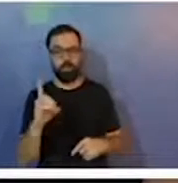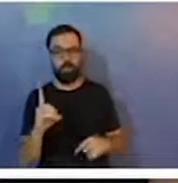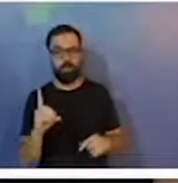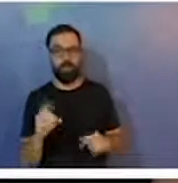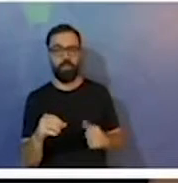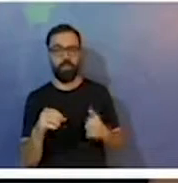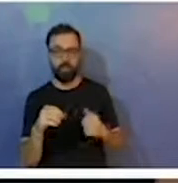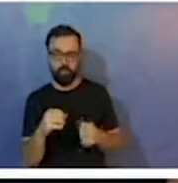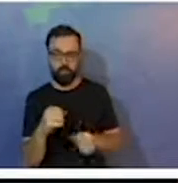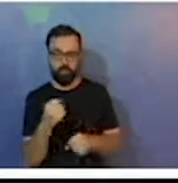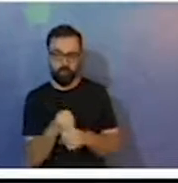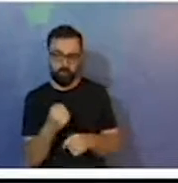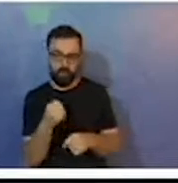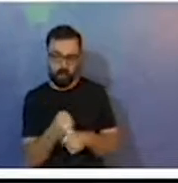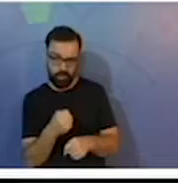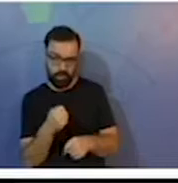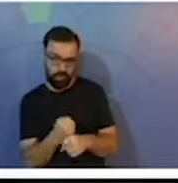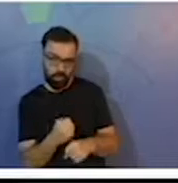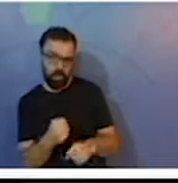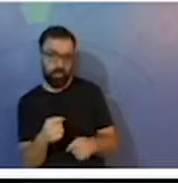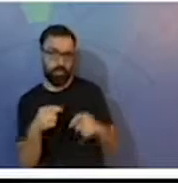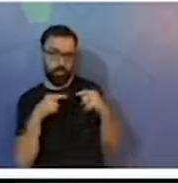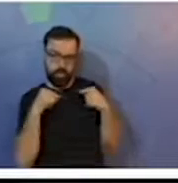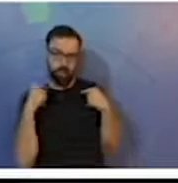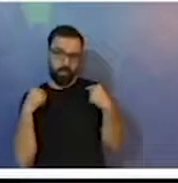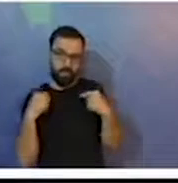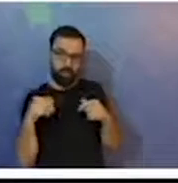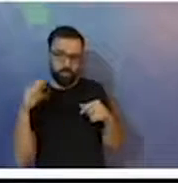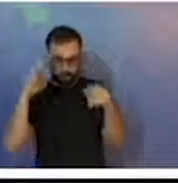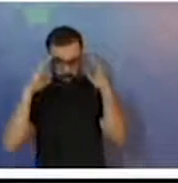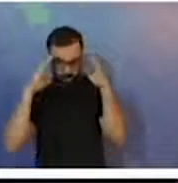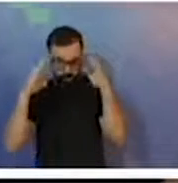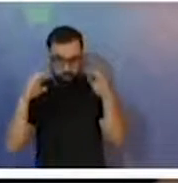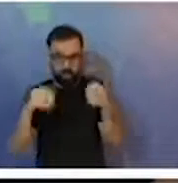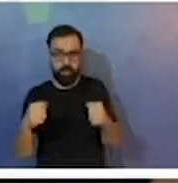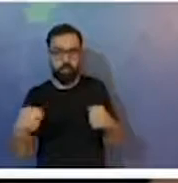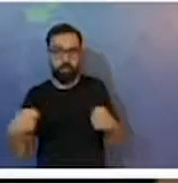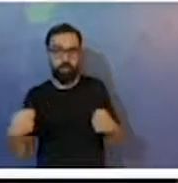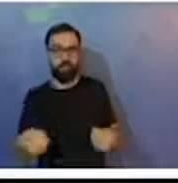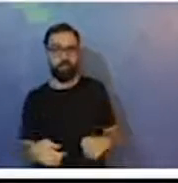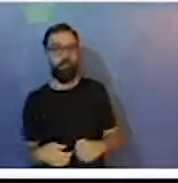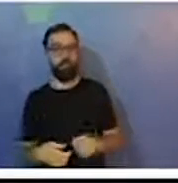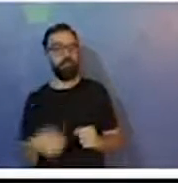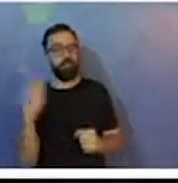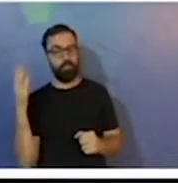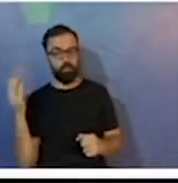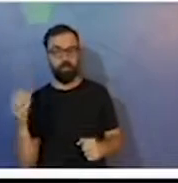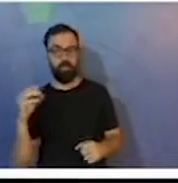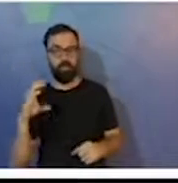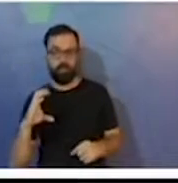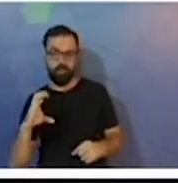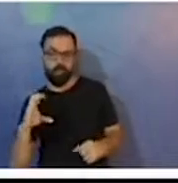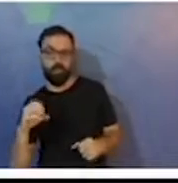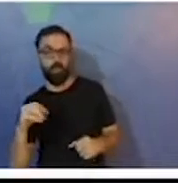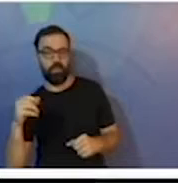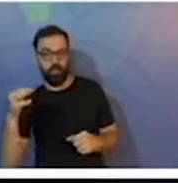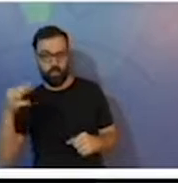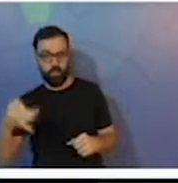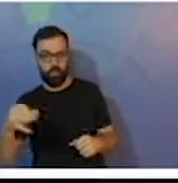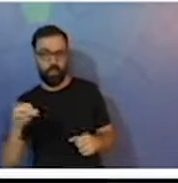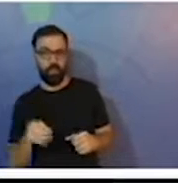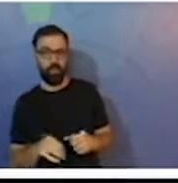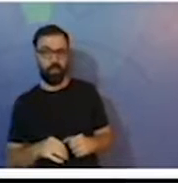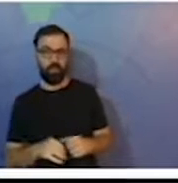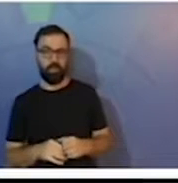montagem do Colar exige muita atenção Olha lá são listados os objetos necessários à fabricação